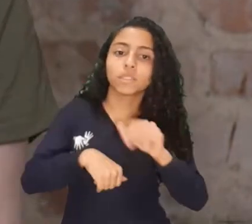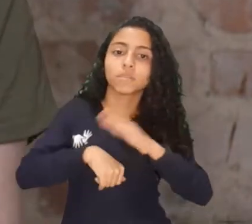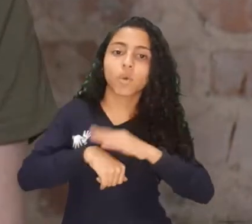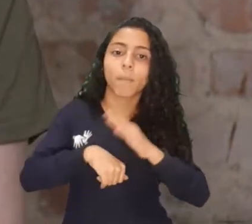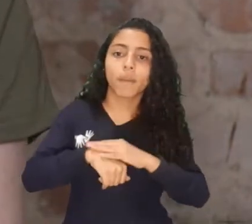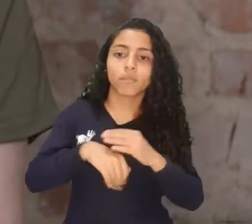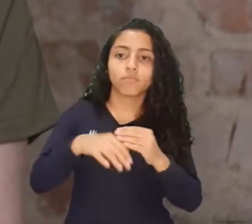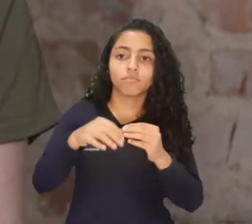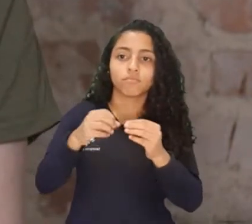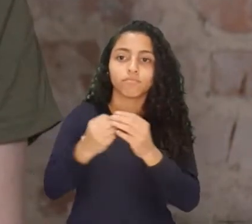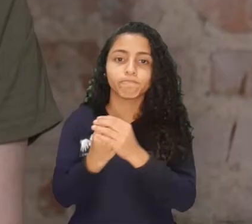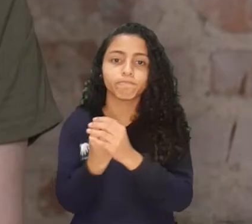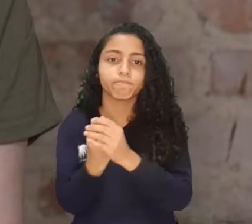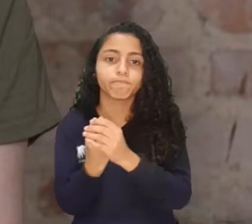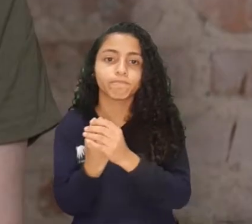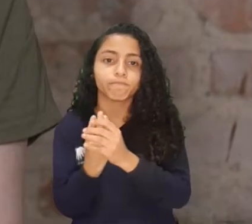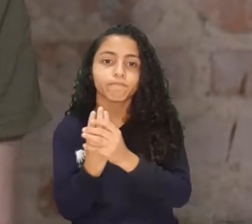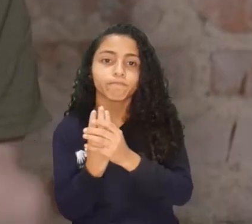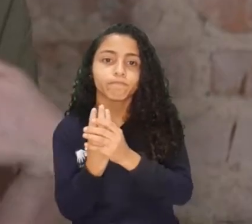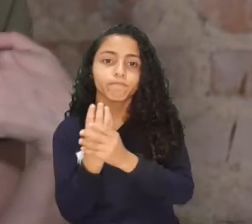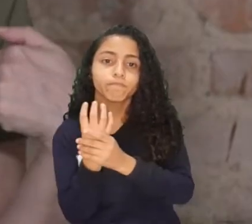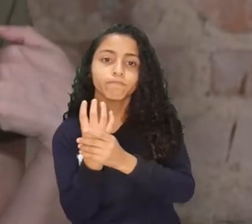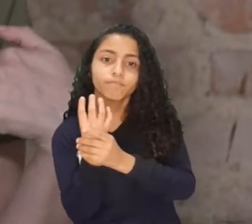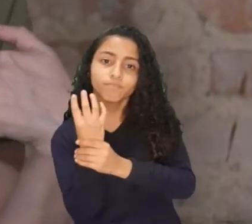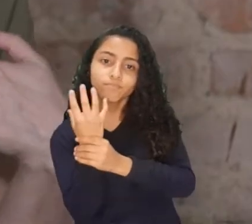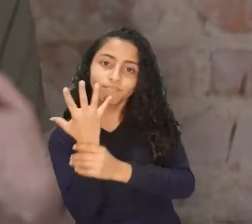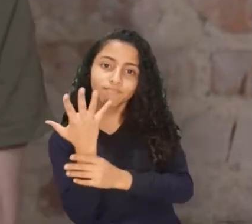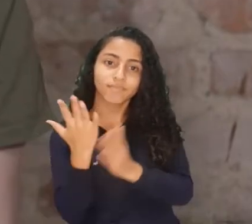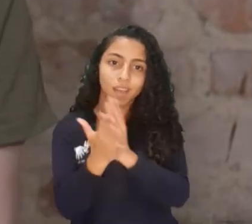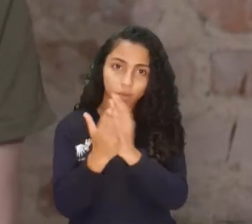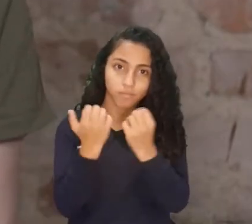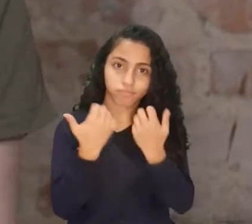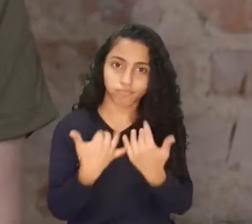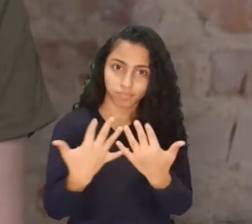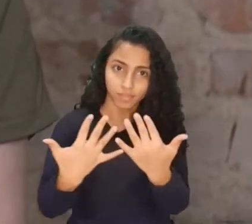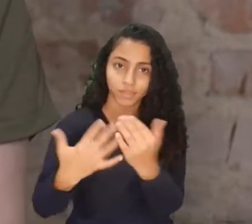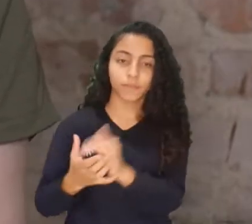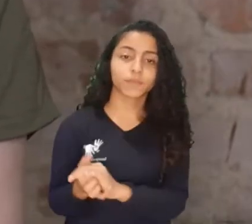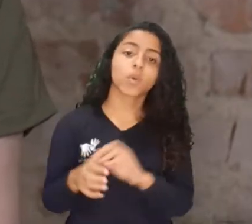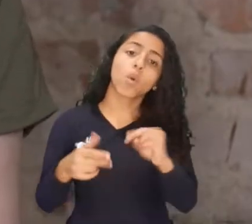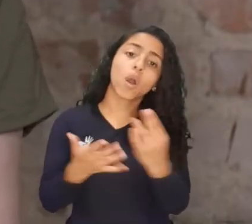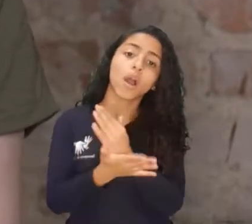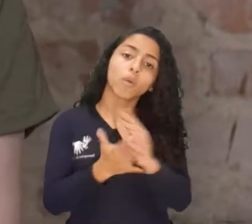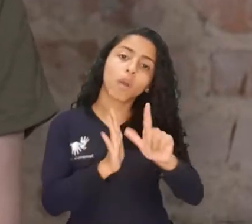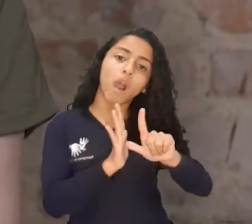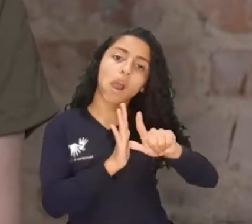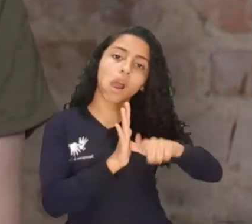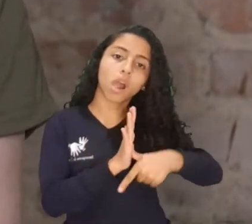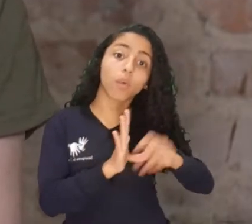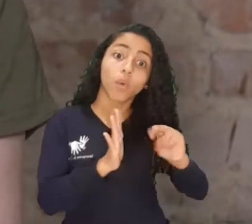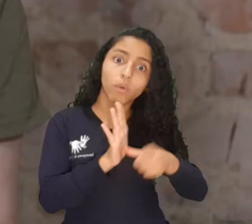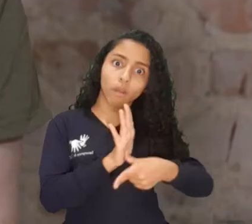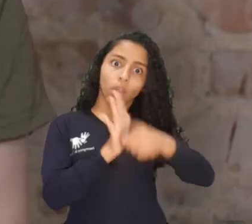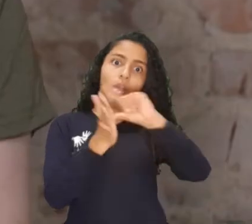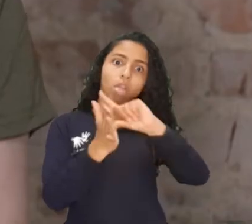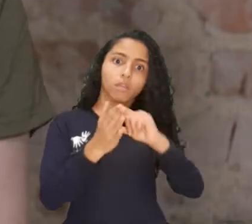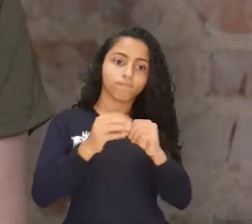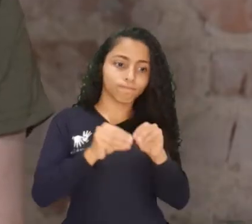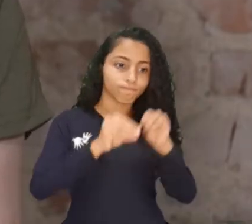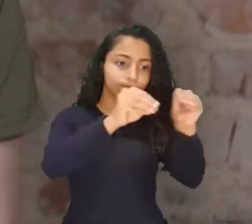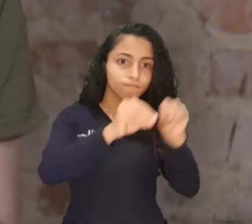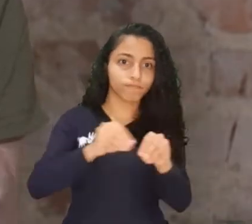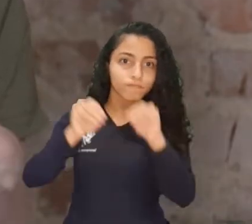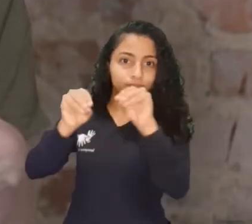de brotamento de espécies de planta, de retardo ou adiantamento de movimentos migratórios, desse tipo